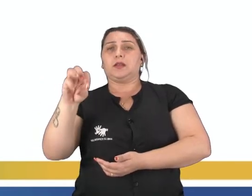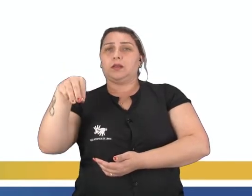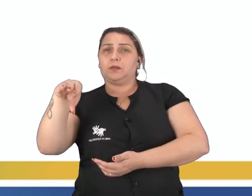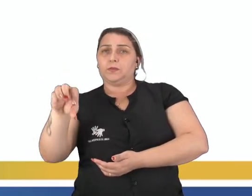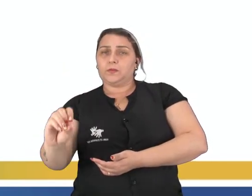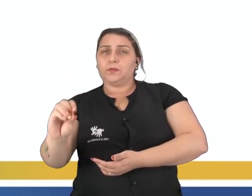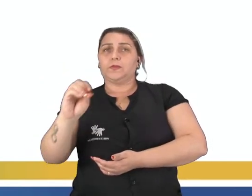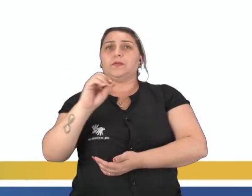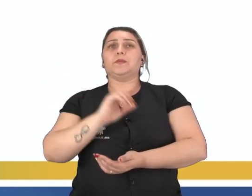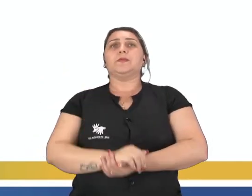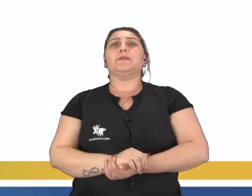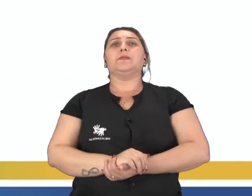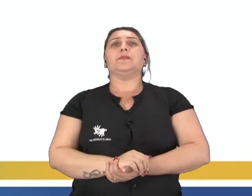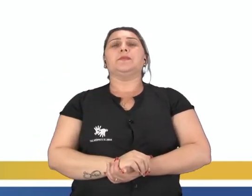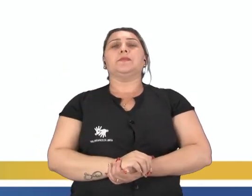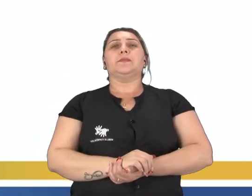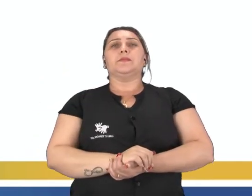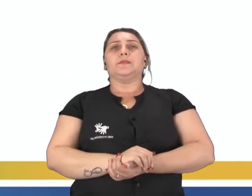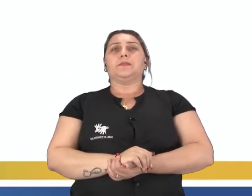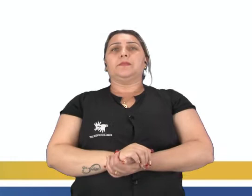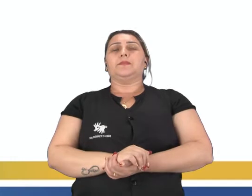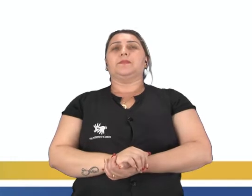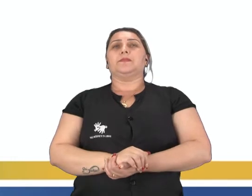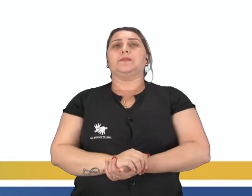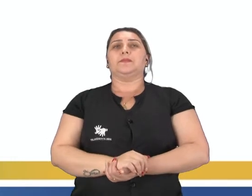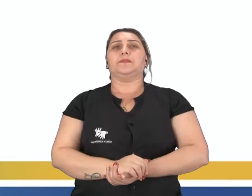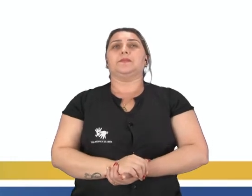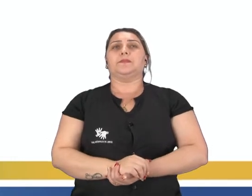são os décimos, centésimos e milésimos.